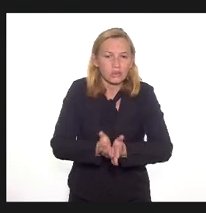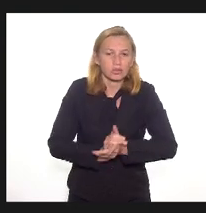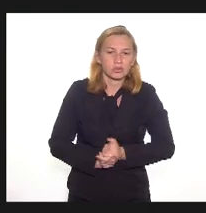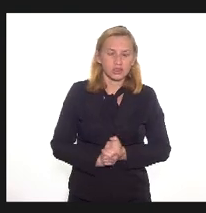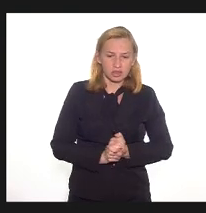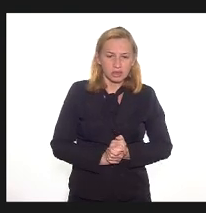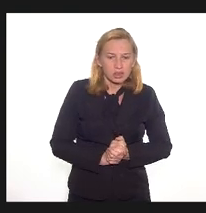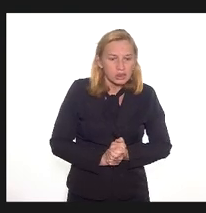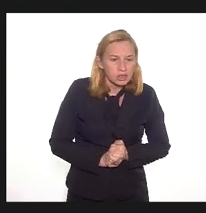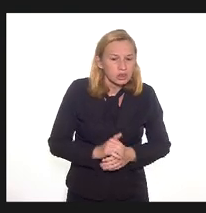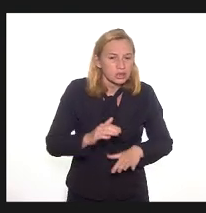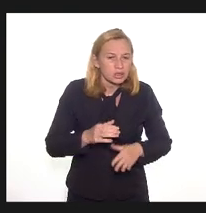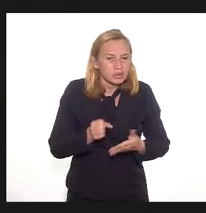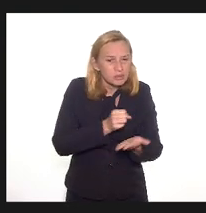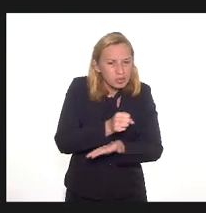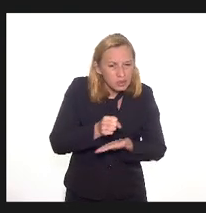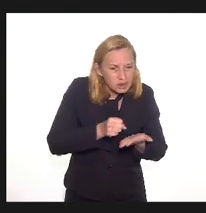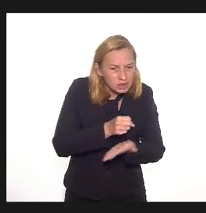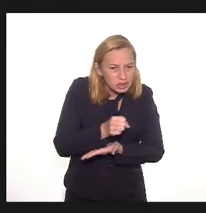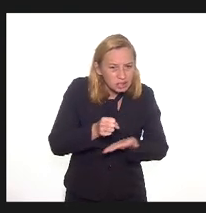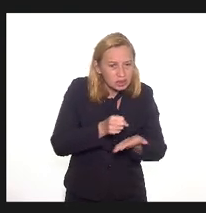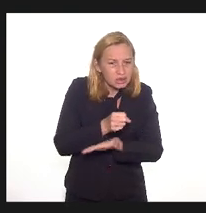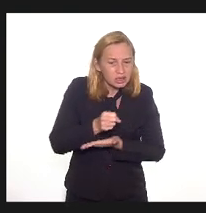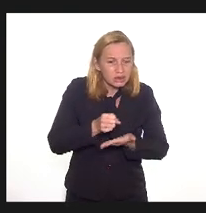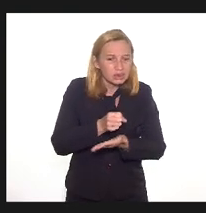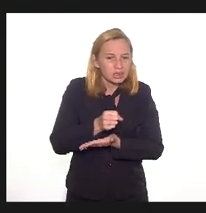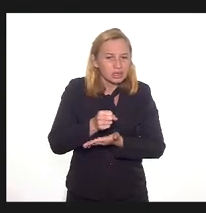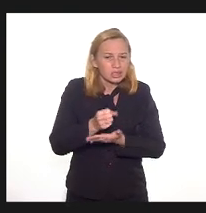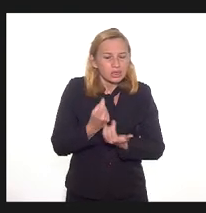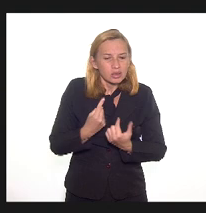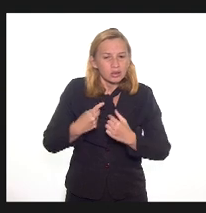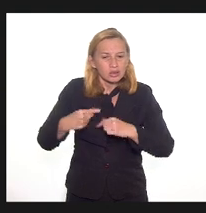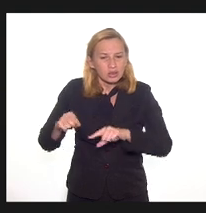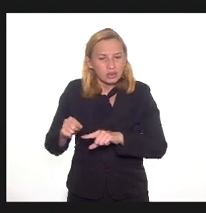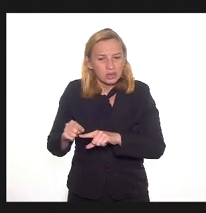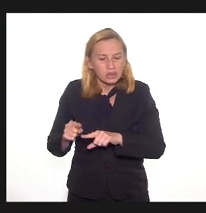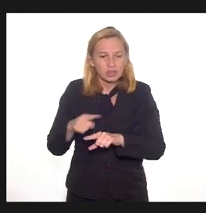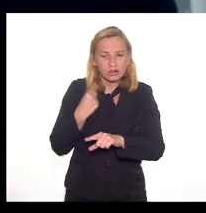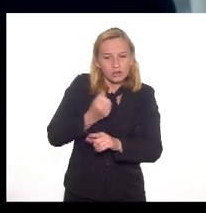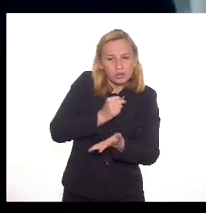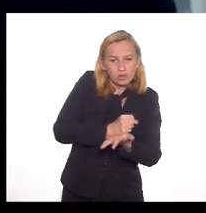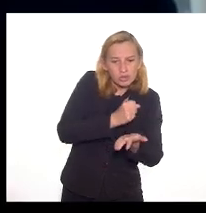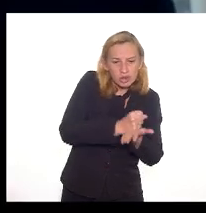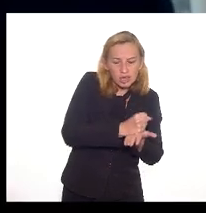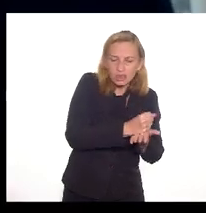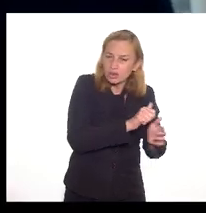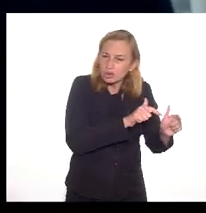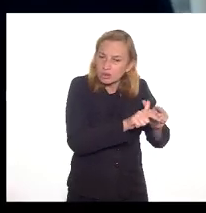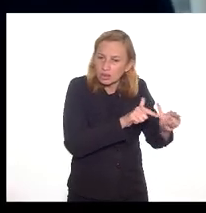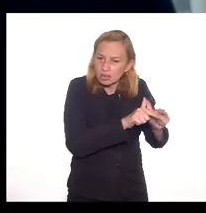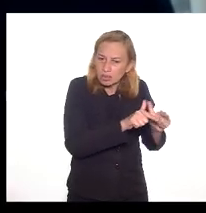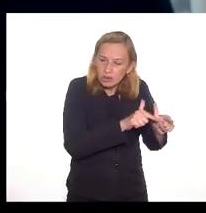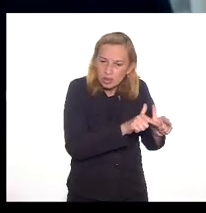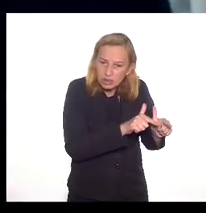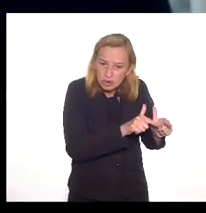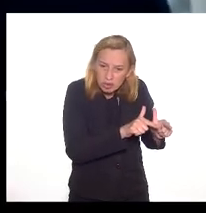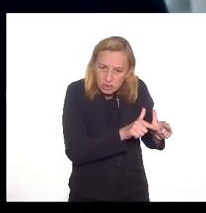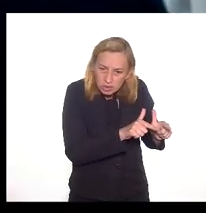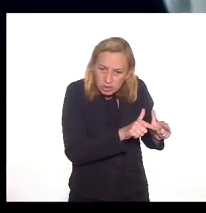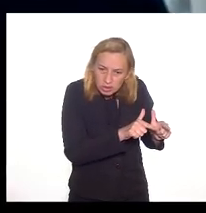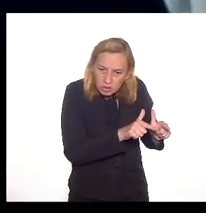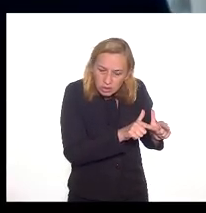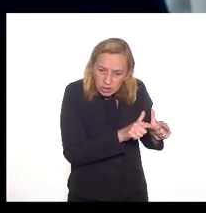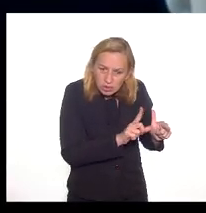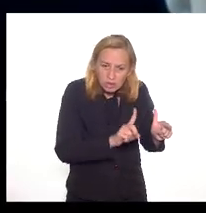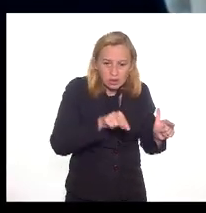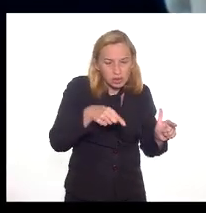Né? Basicamente, as afretadas, a gente contrata um serviço de construção e depois